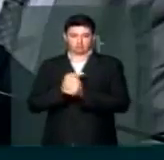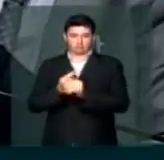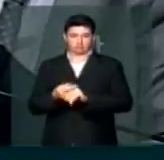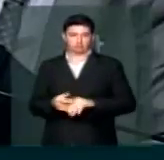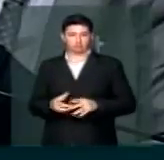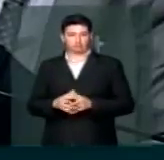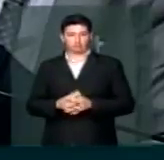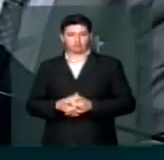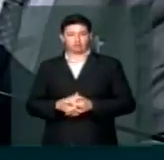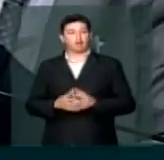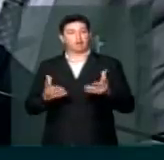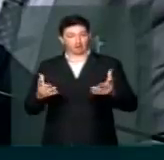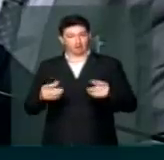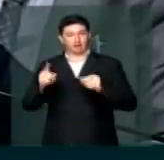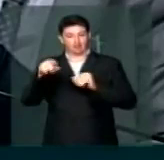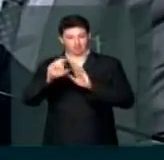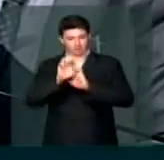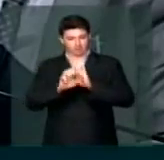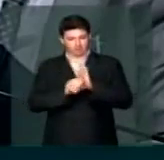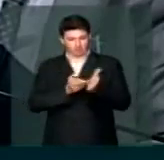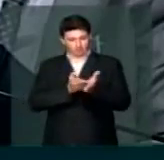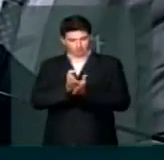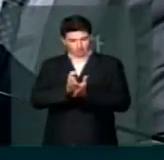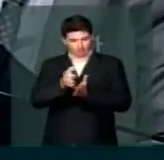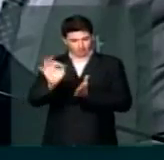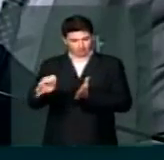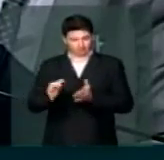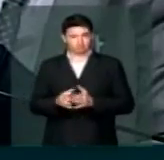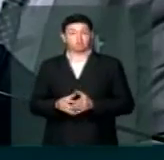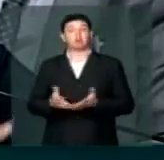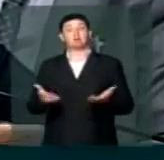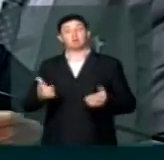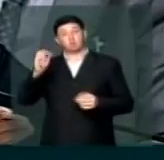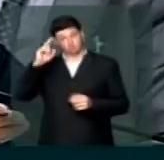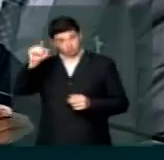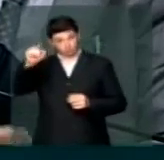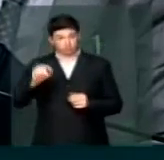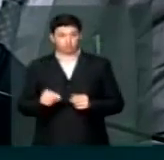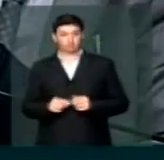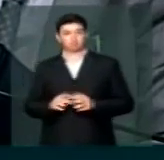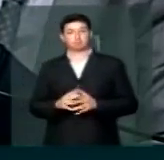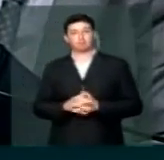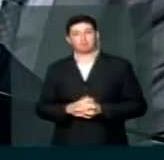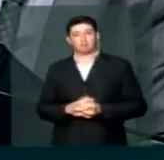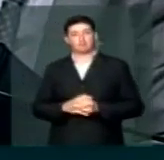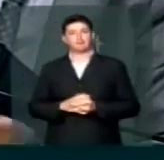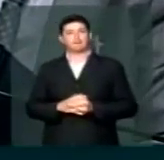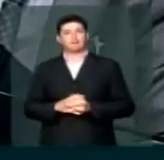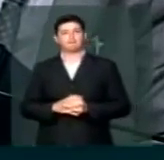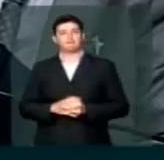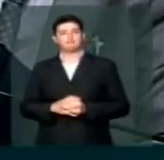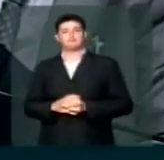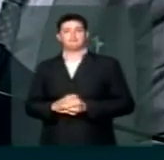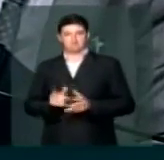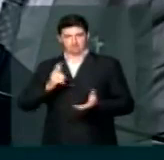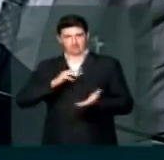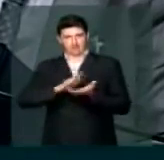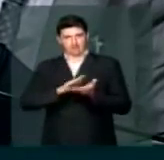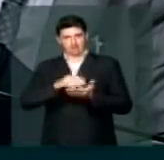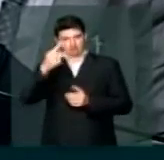não. Com o estatuto. O senhor, claro, o senhor deve ter em